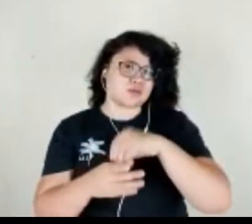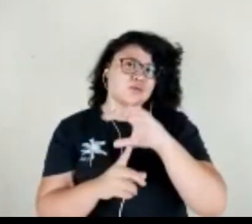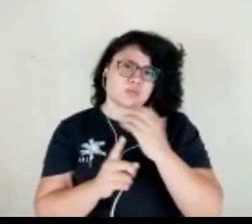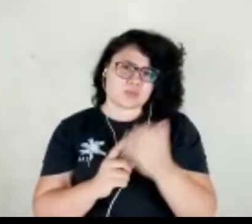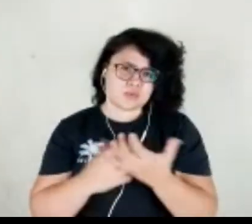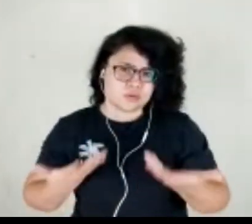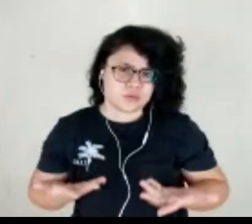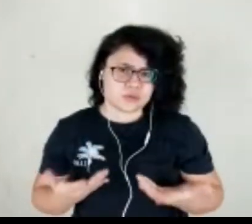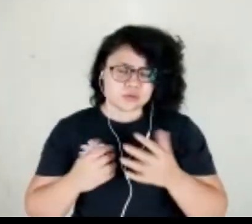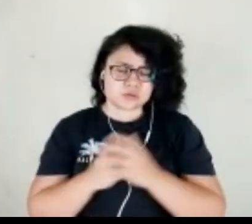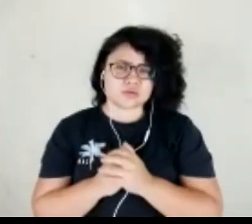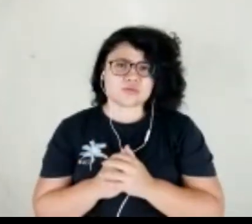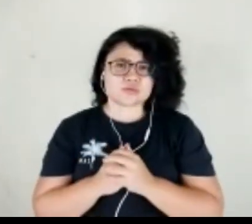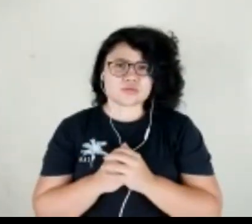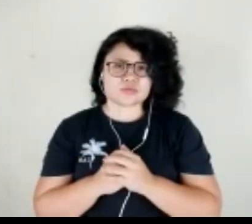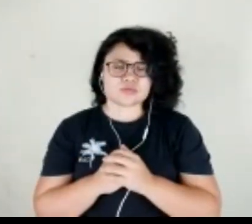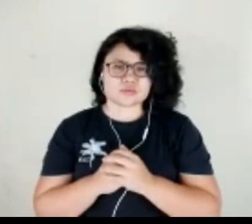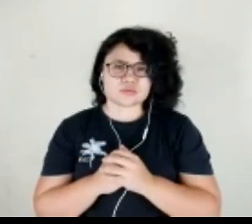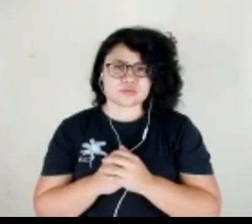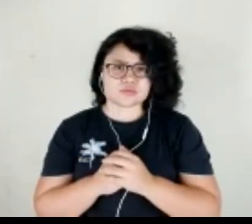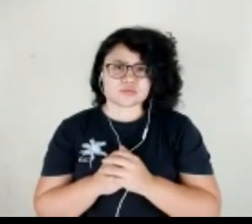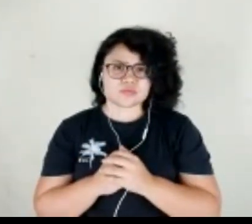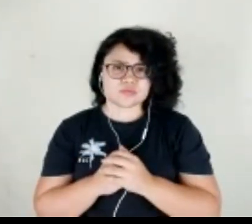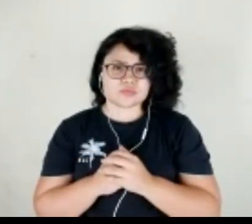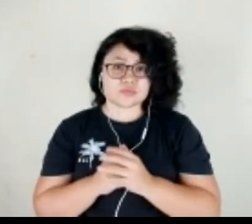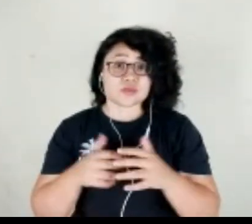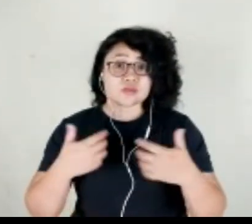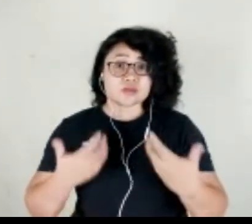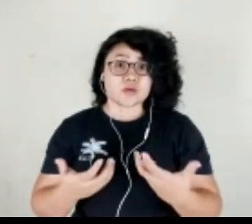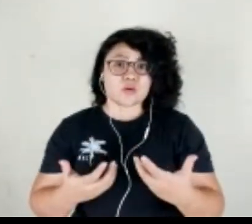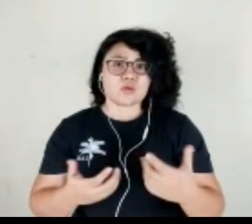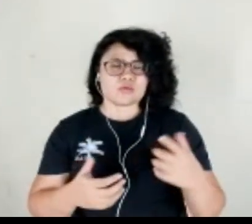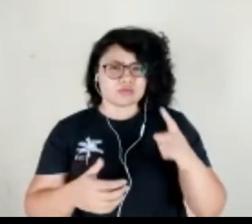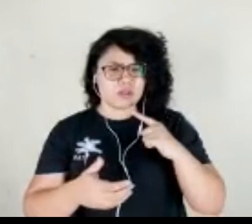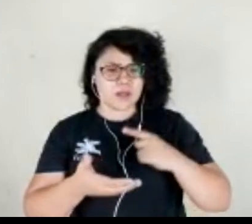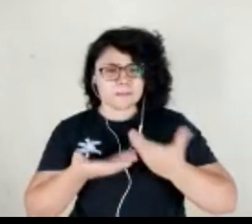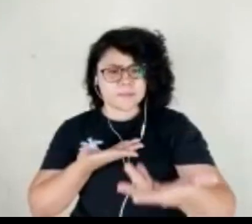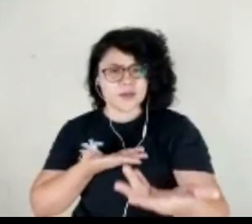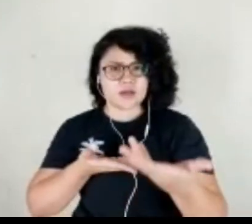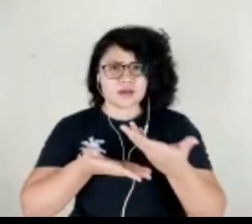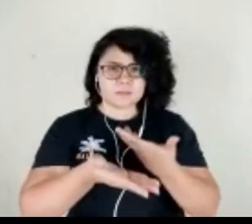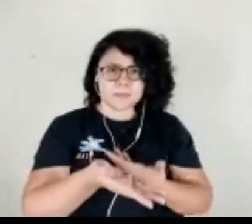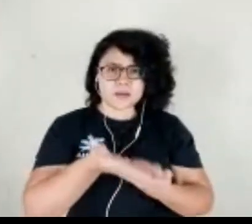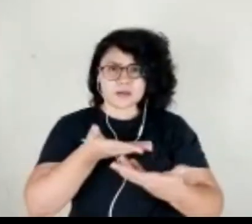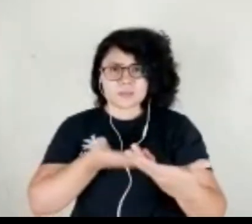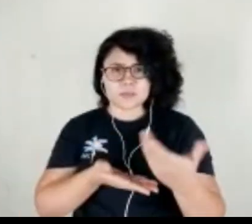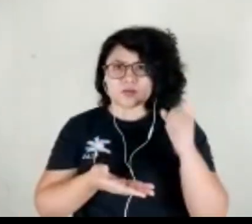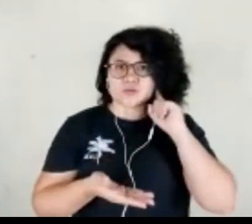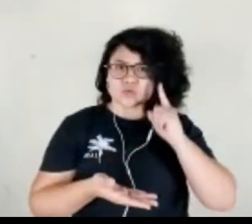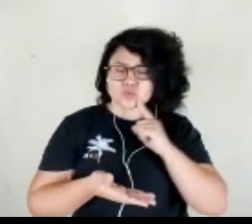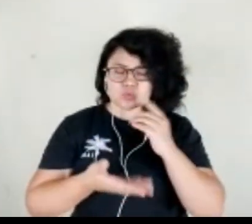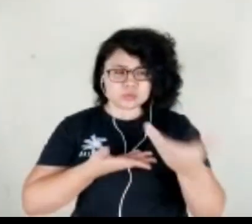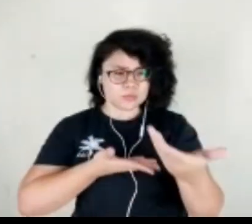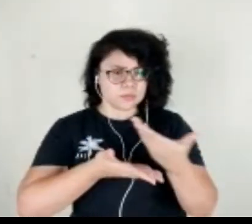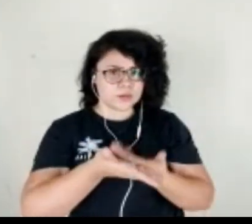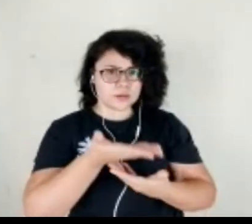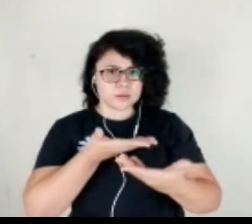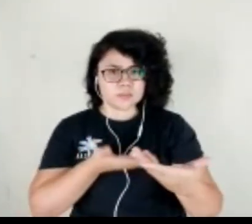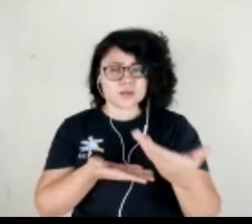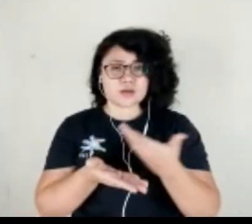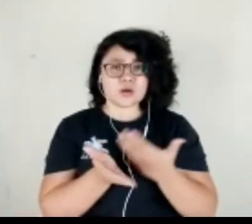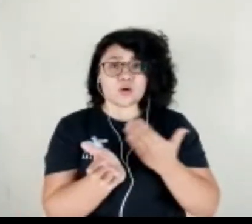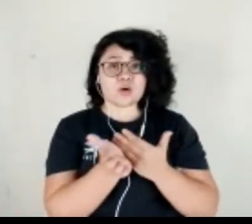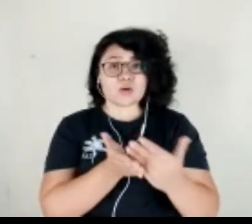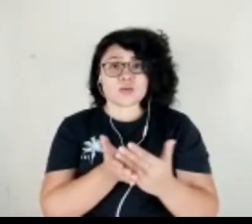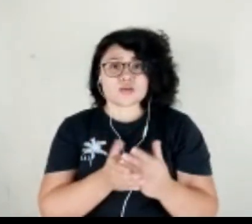pessoas dentro da comunidade, correto? E essa convivência, essa troca de relações com a pessoa